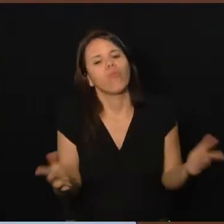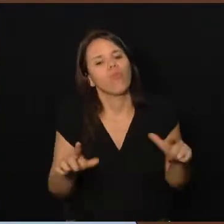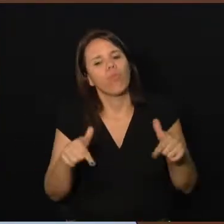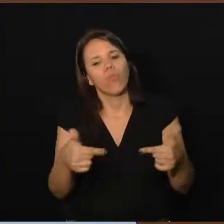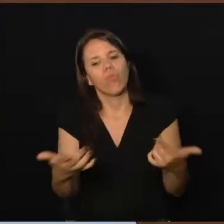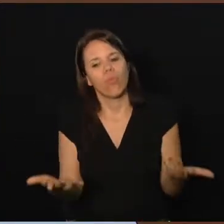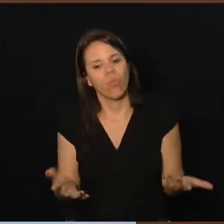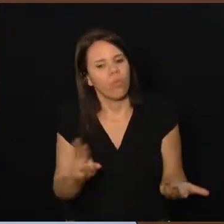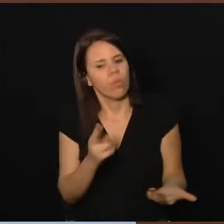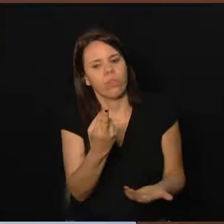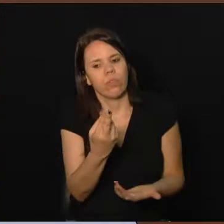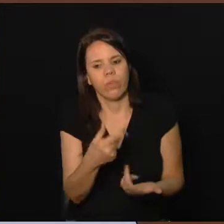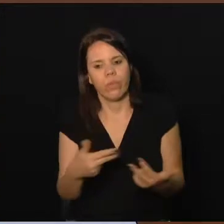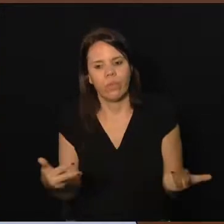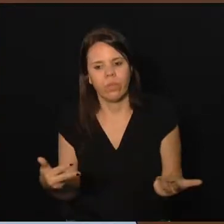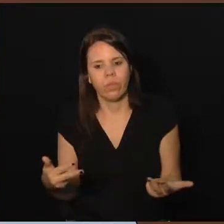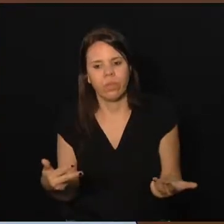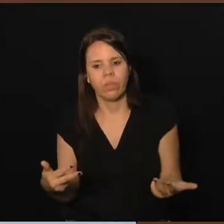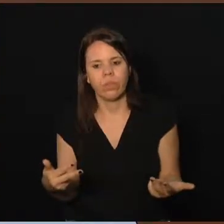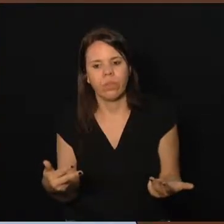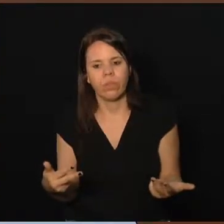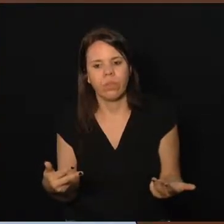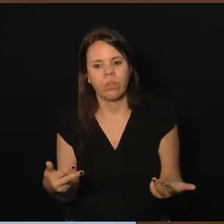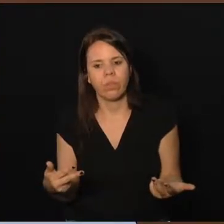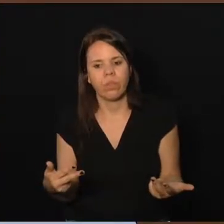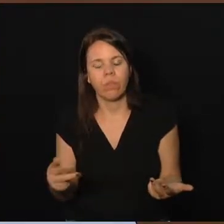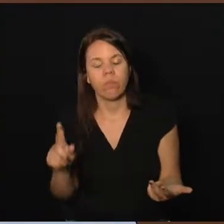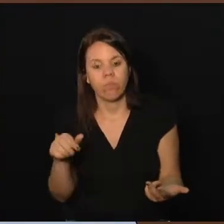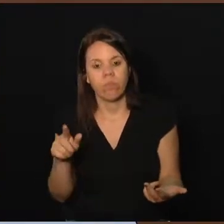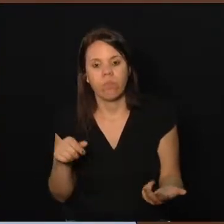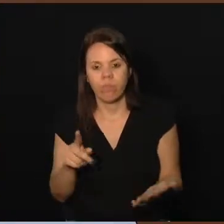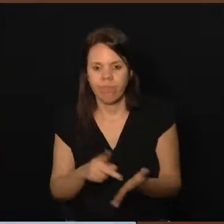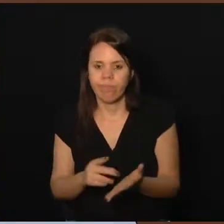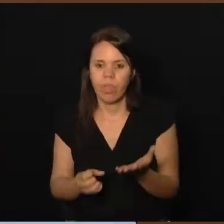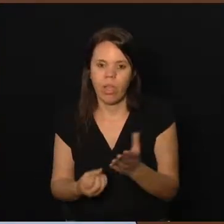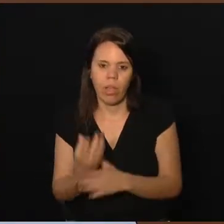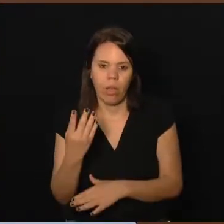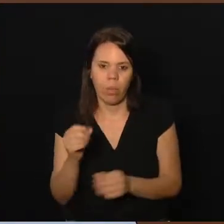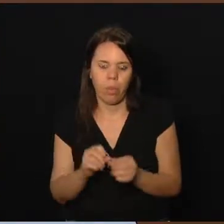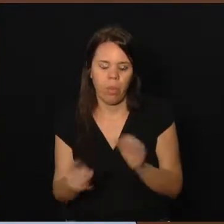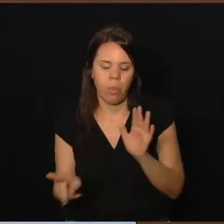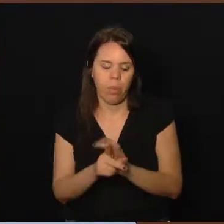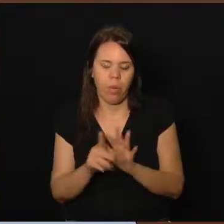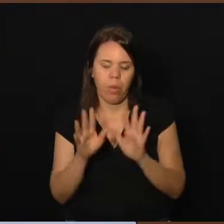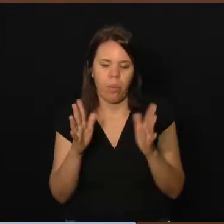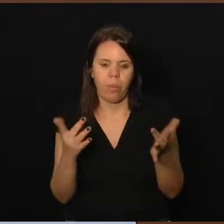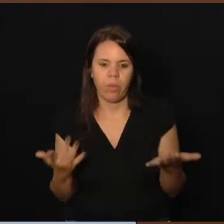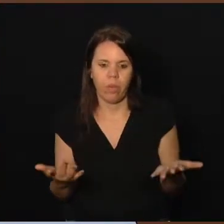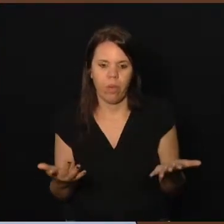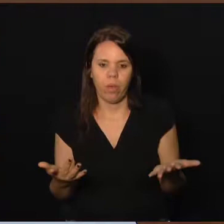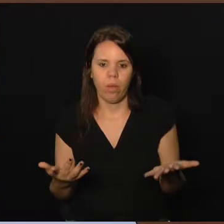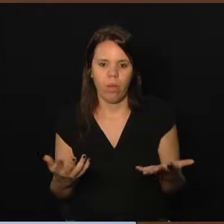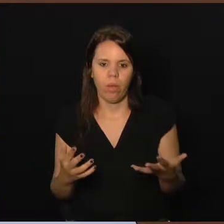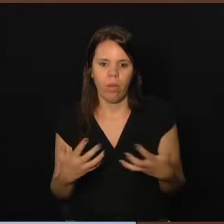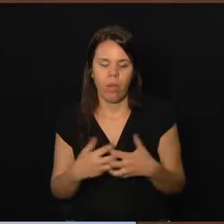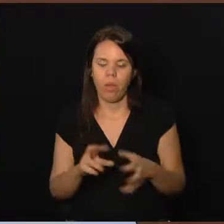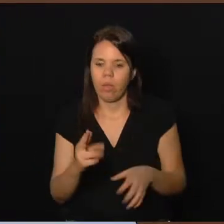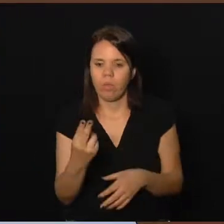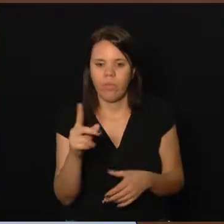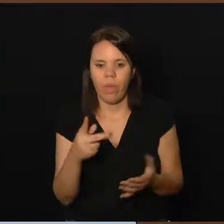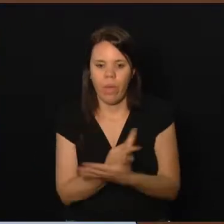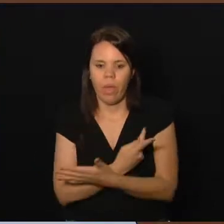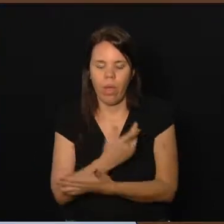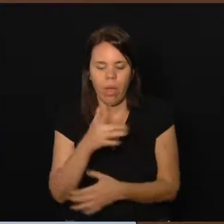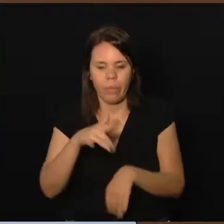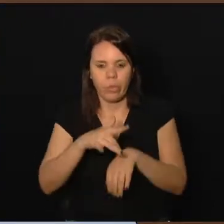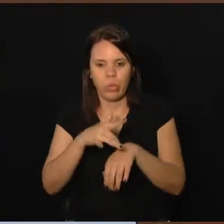não resolve a situação, aí acabam fazendo justiça com as próprias mãos. É um erro absurdo, né?